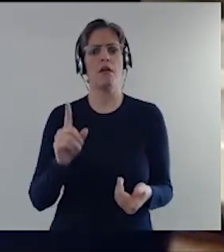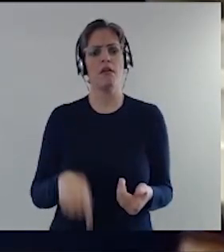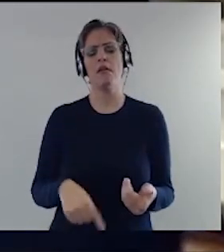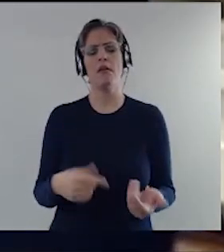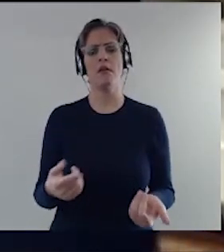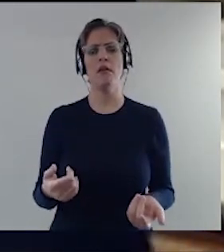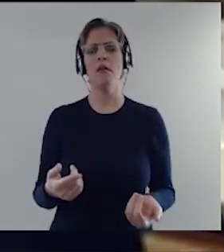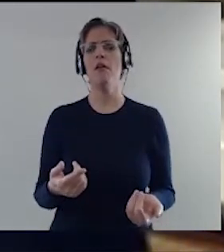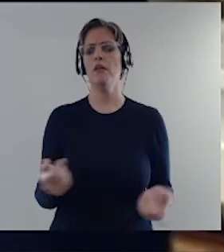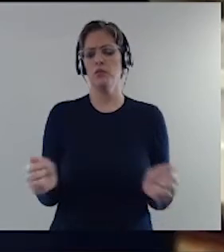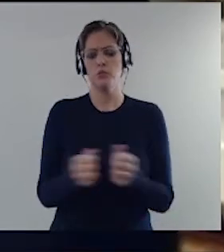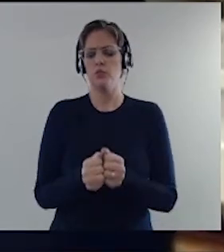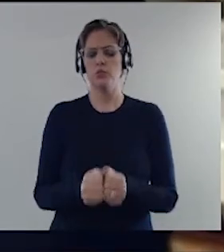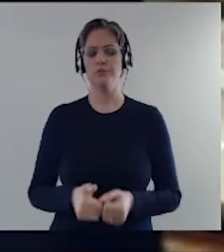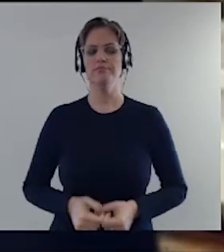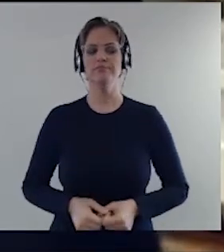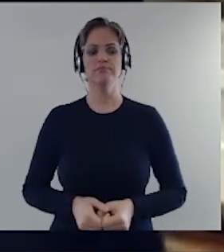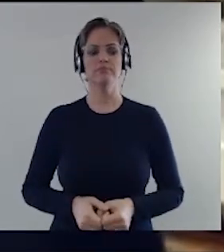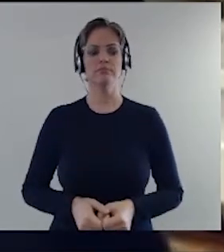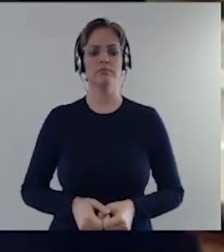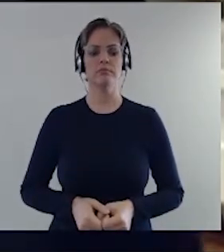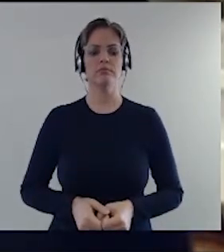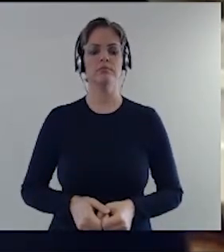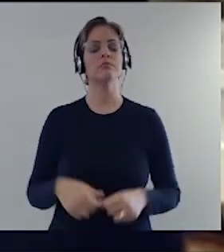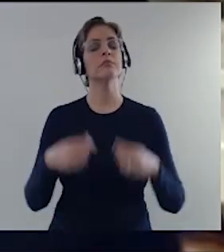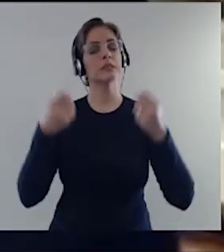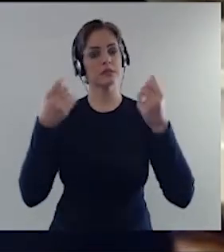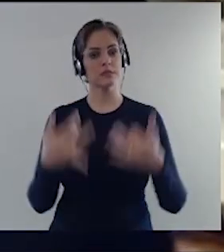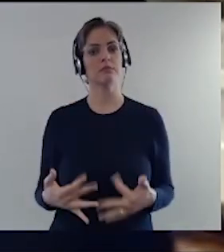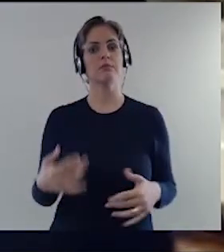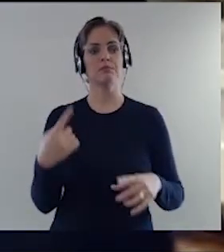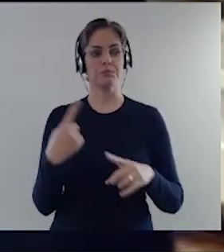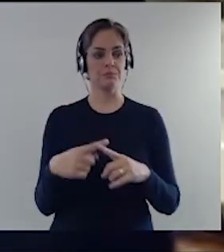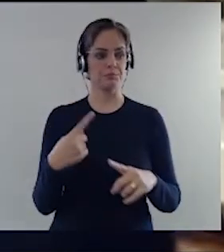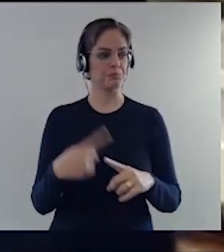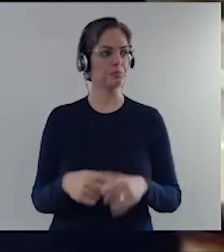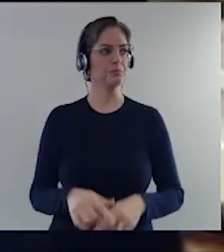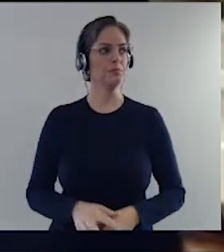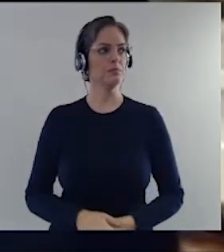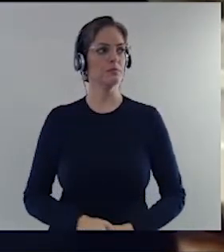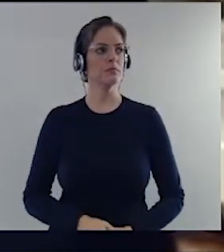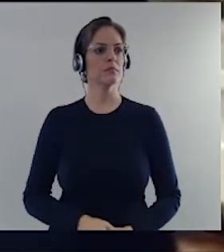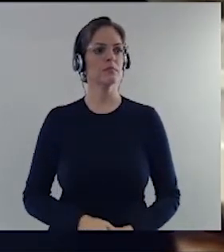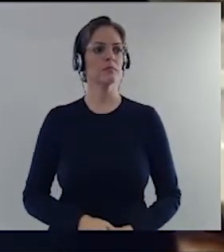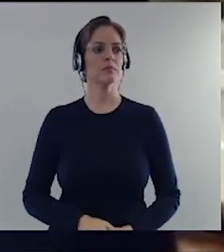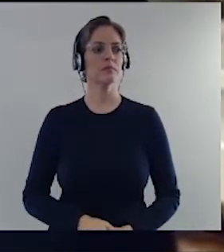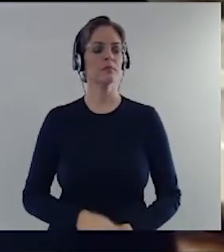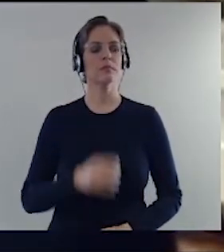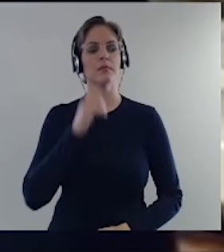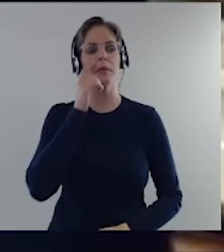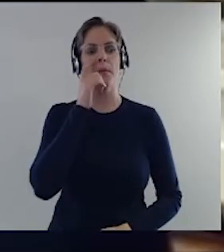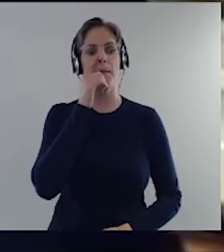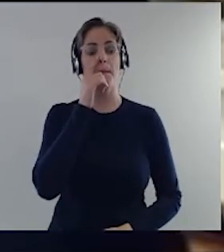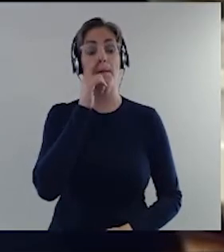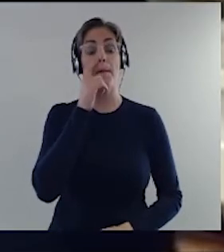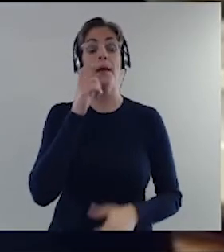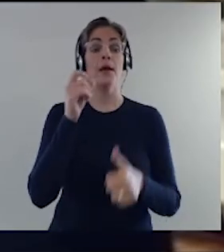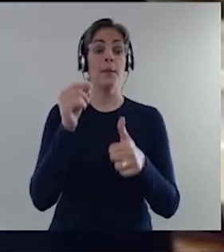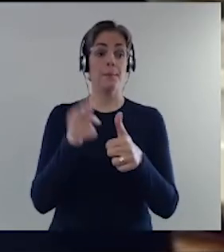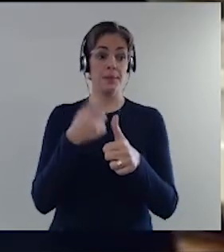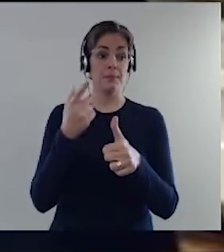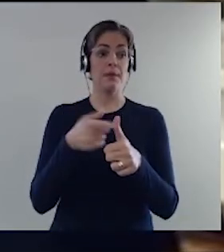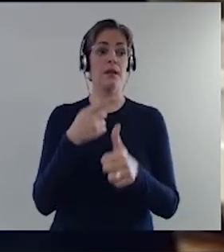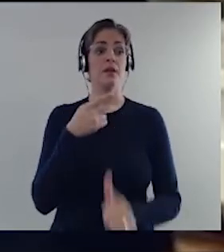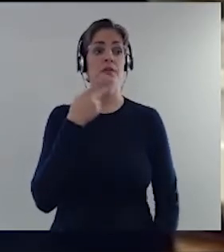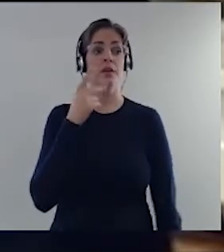podemos dissociar. E quero me explicar por quê ao longo aqui da minha fala. Em primeiro lugar, também gostaria de